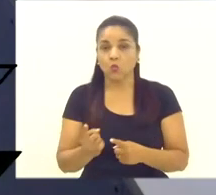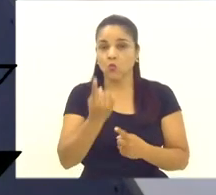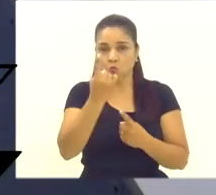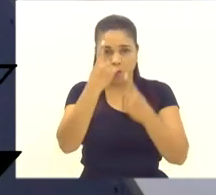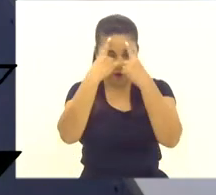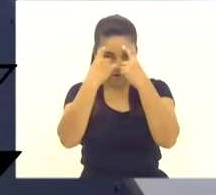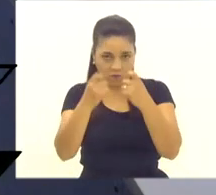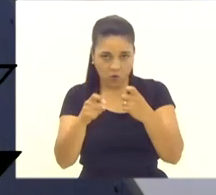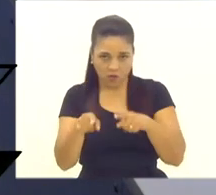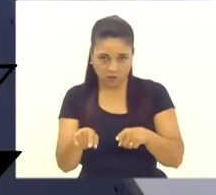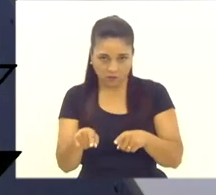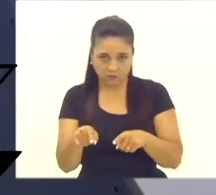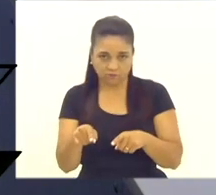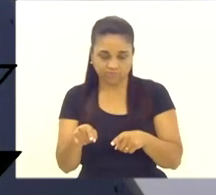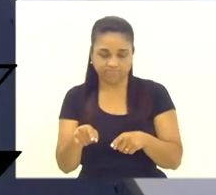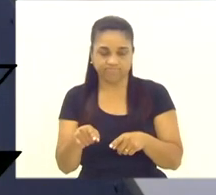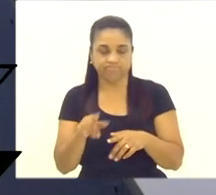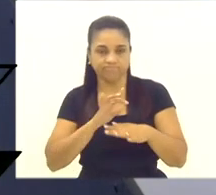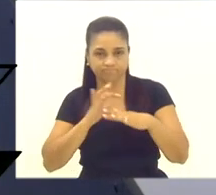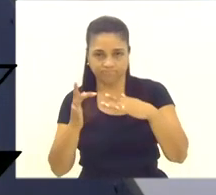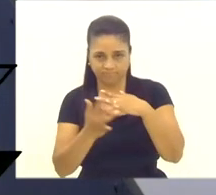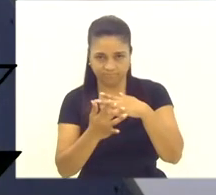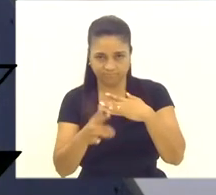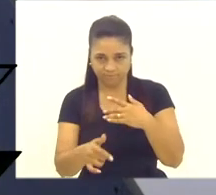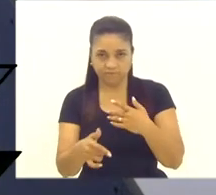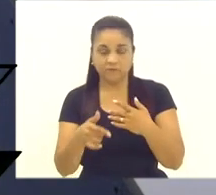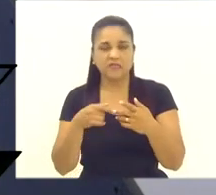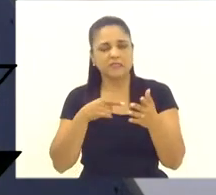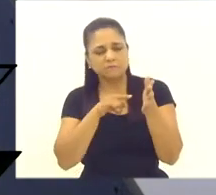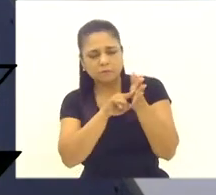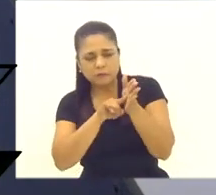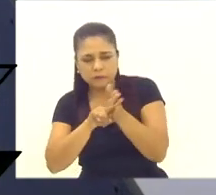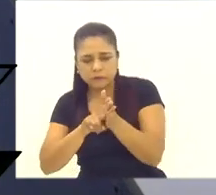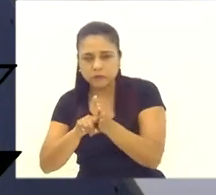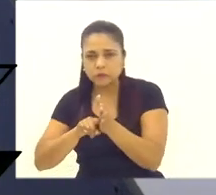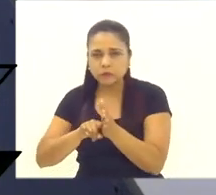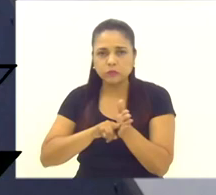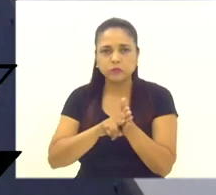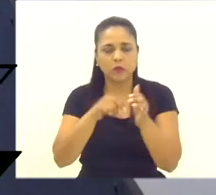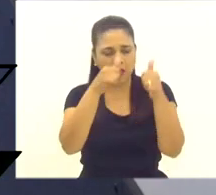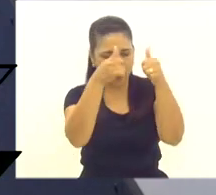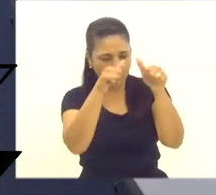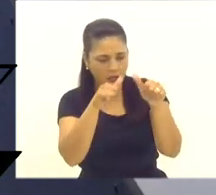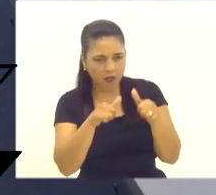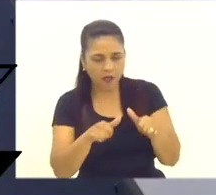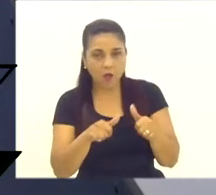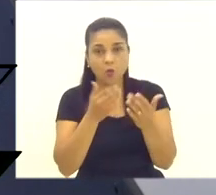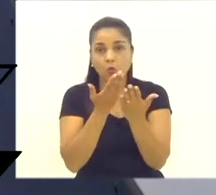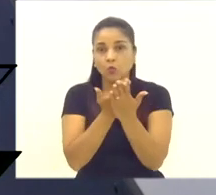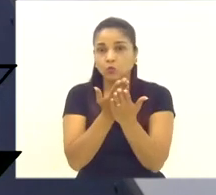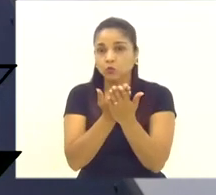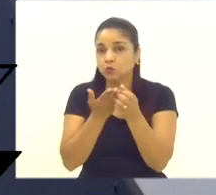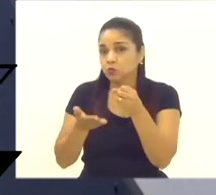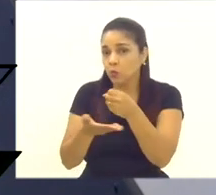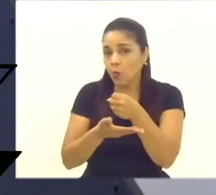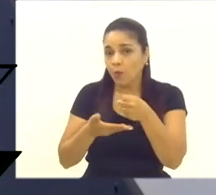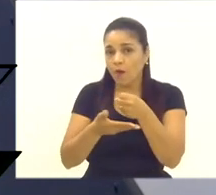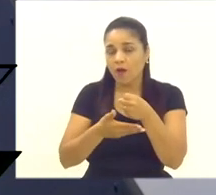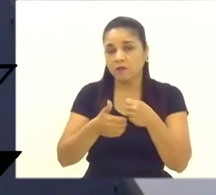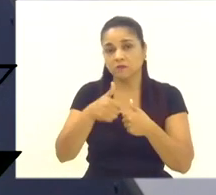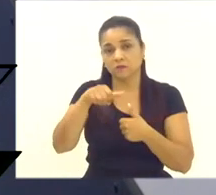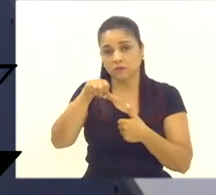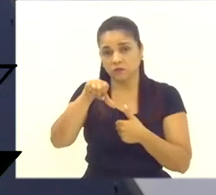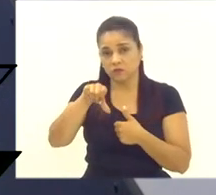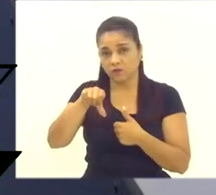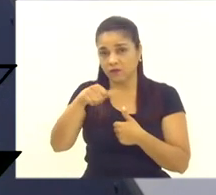né então eles fizeram a análise Esse estudo utilizou como base 91